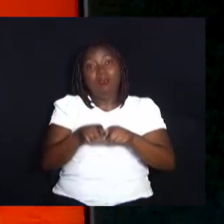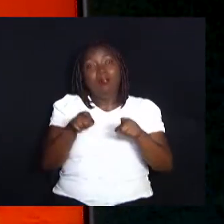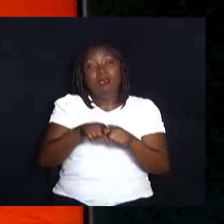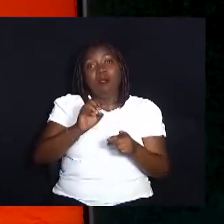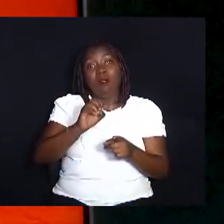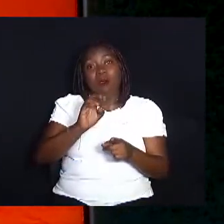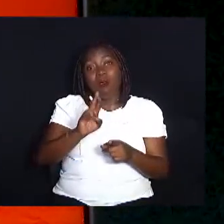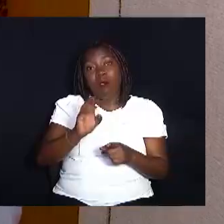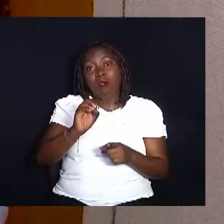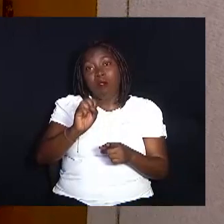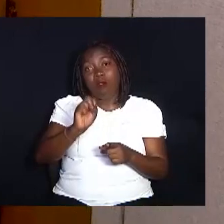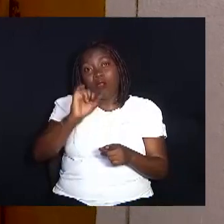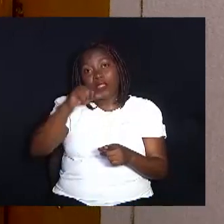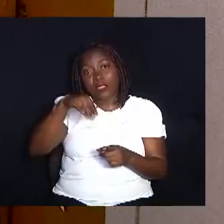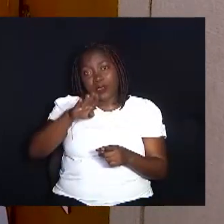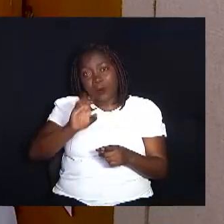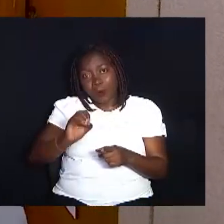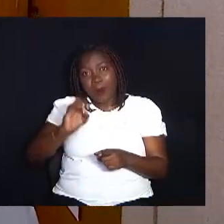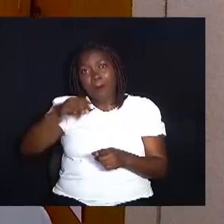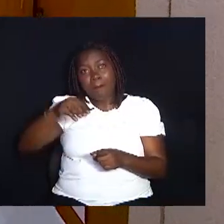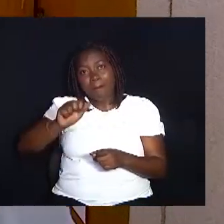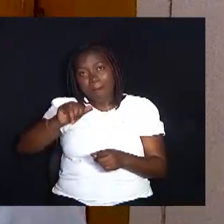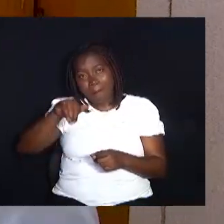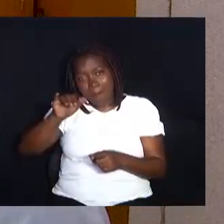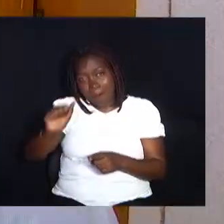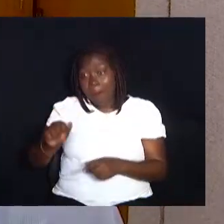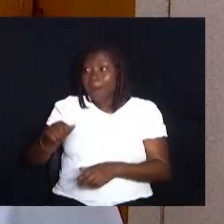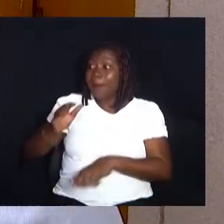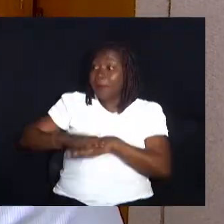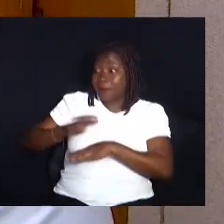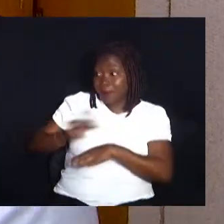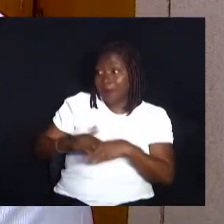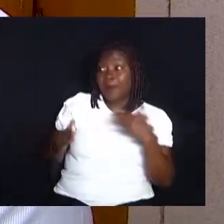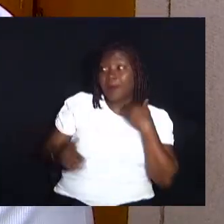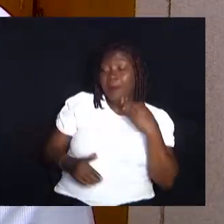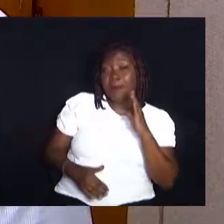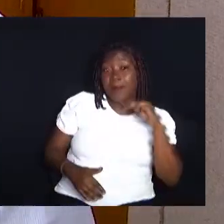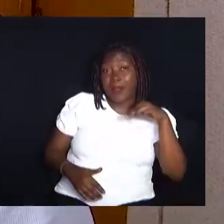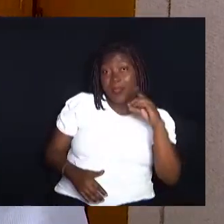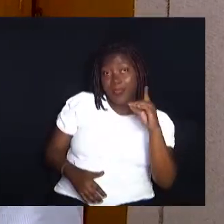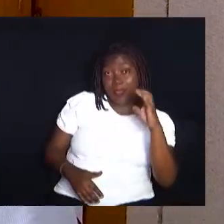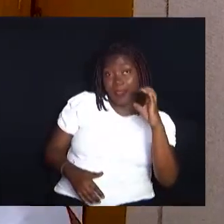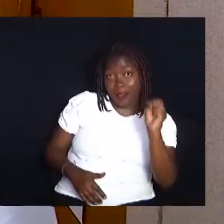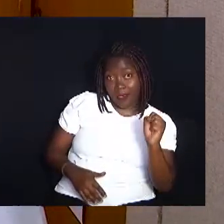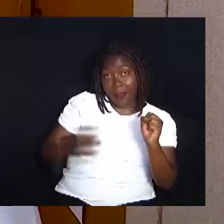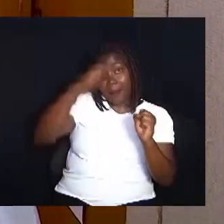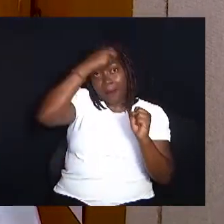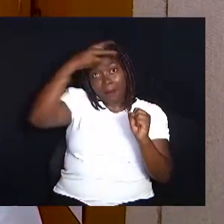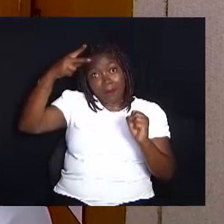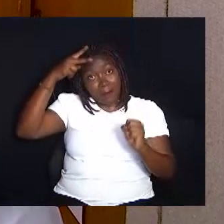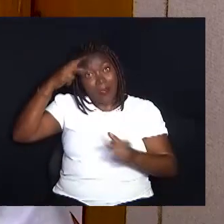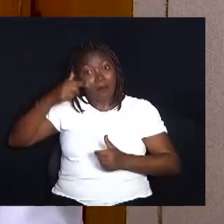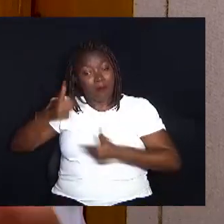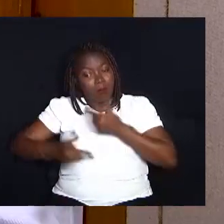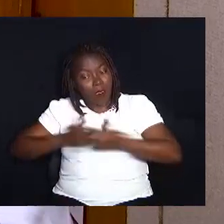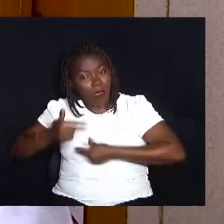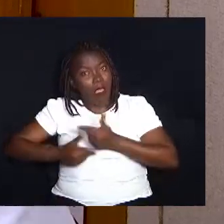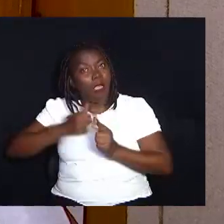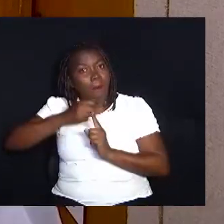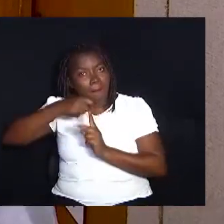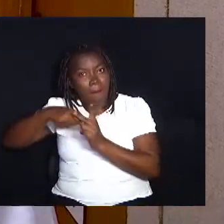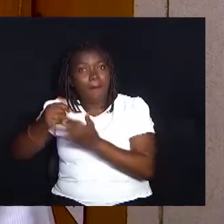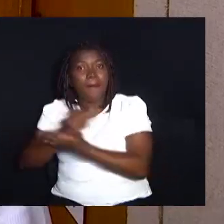Orozimbo Maia é um um financiamento do BNDS que o prefeito Dário já tá alguns meses trabalhando isso a